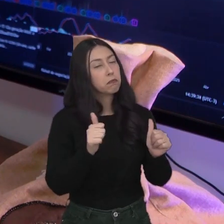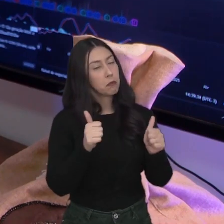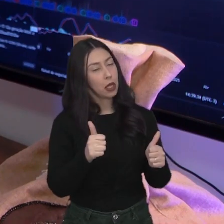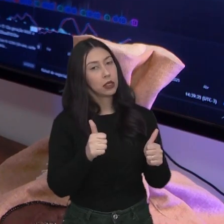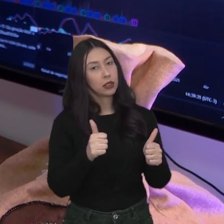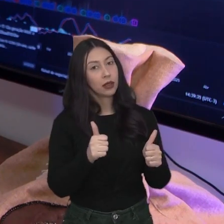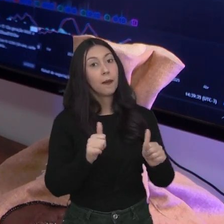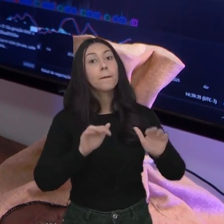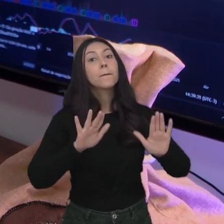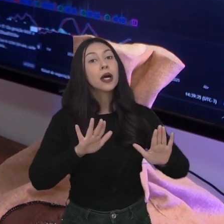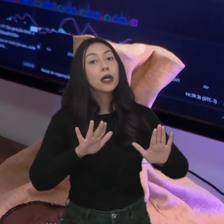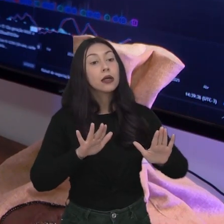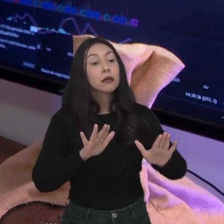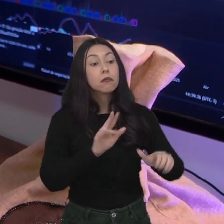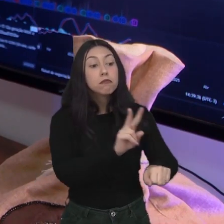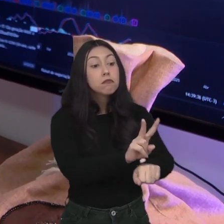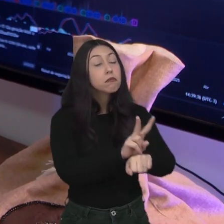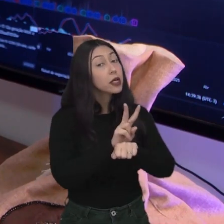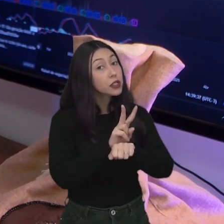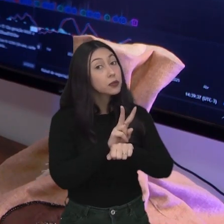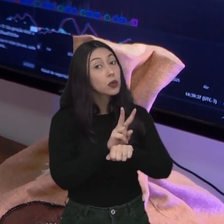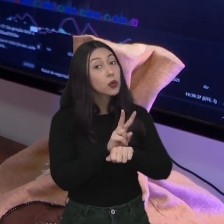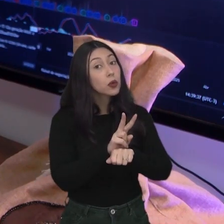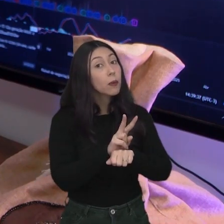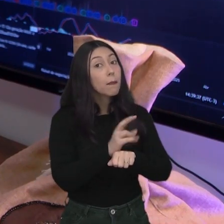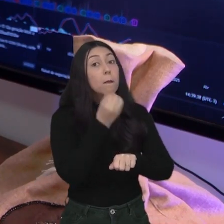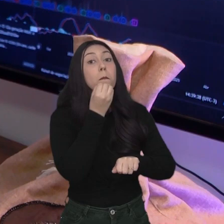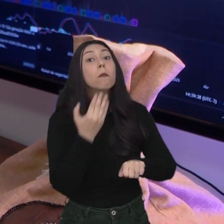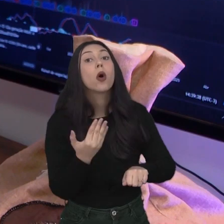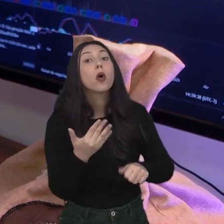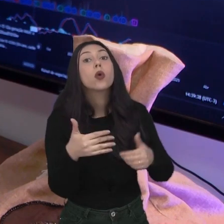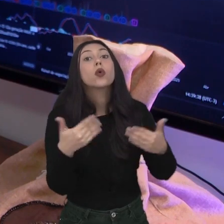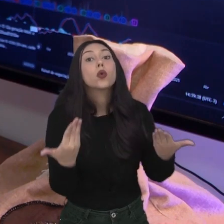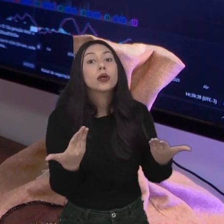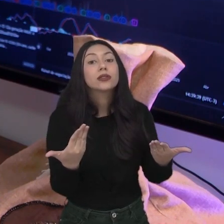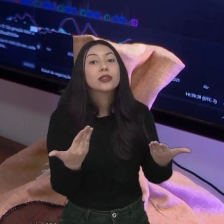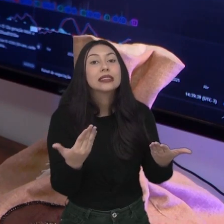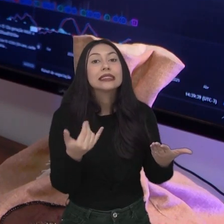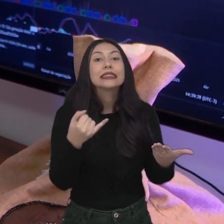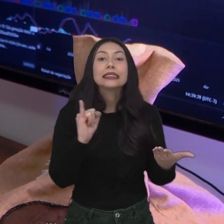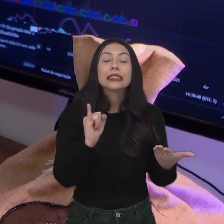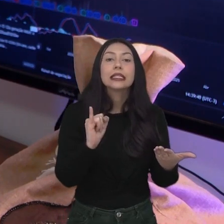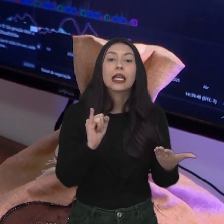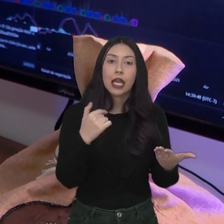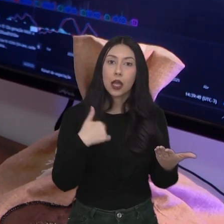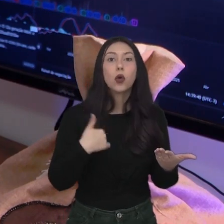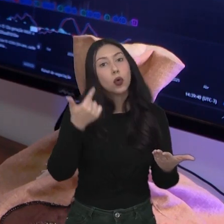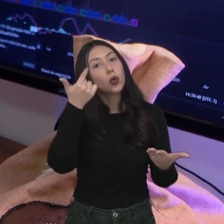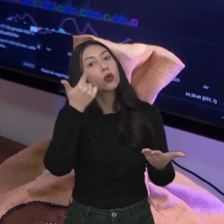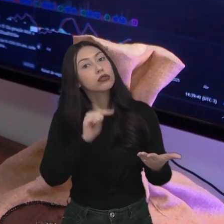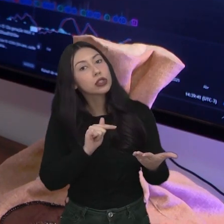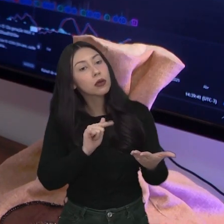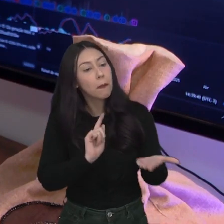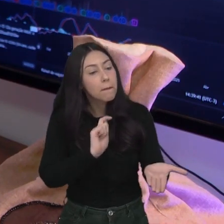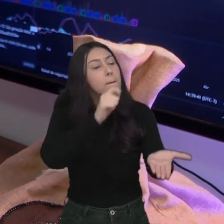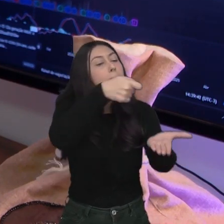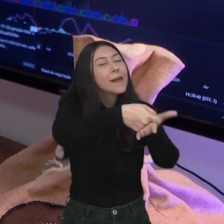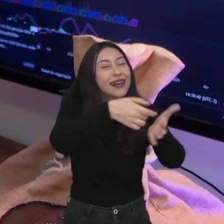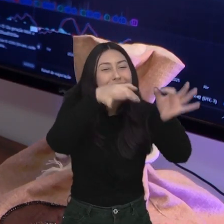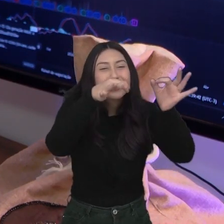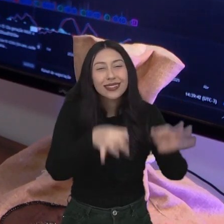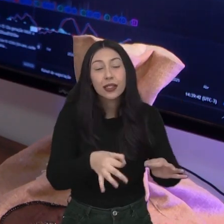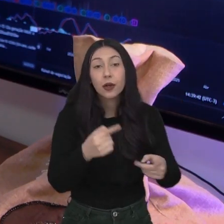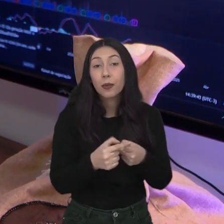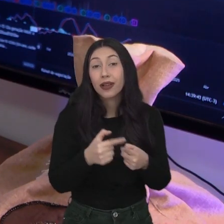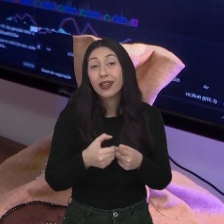aí beleza. Mas quando que vale a pena o empréstimo? O empréstimo basicamente só vale a pena quando dá ROI. O que é o ROI? É retorno sobre o investimento. Se for